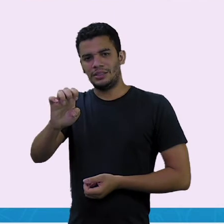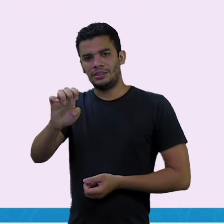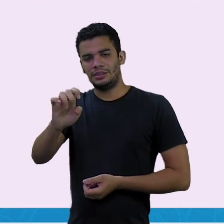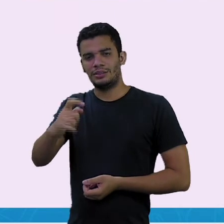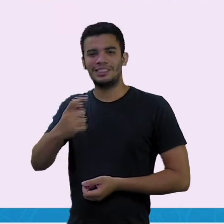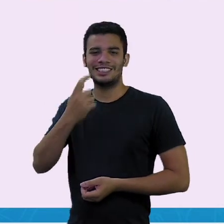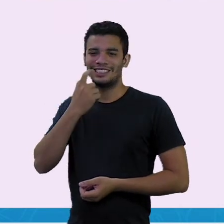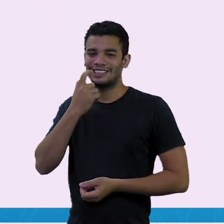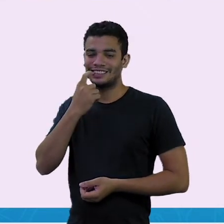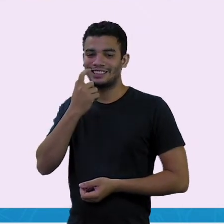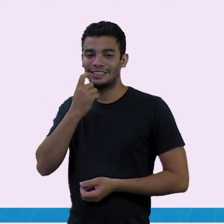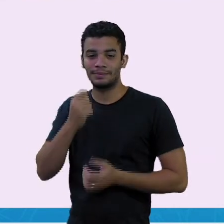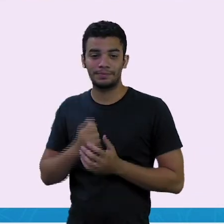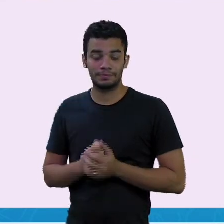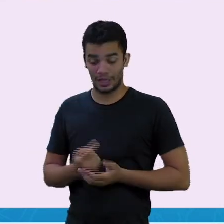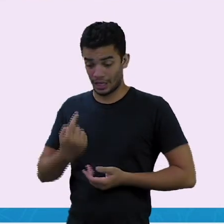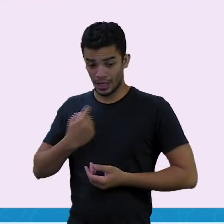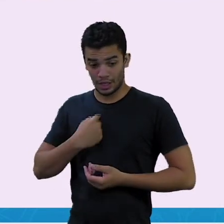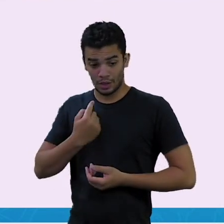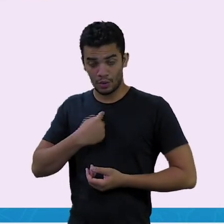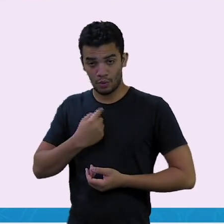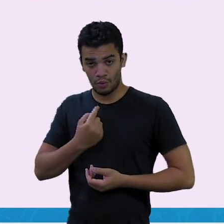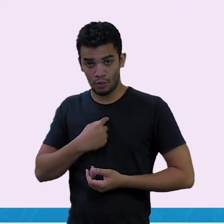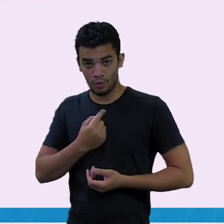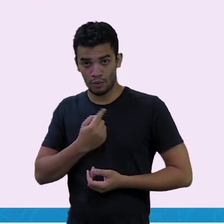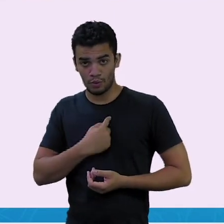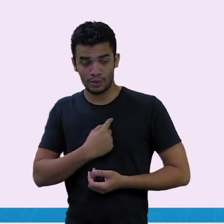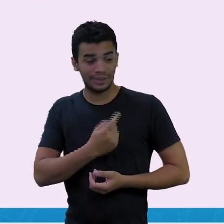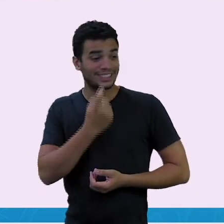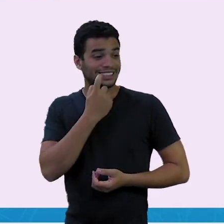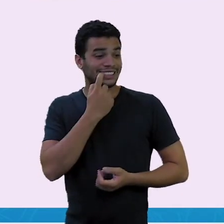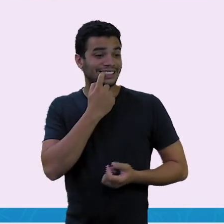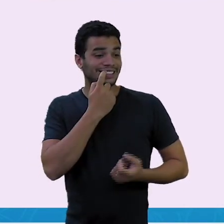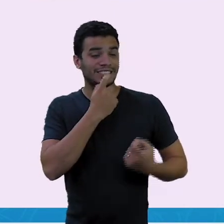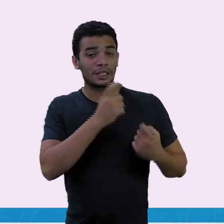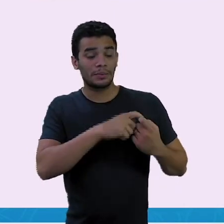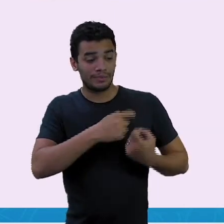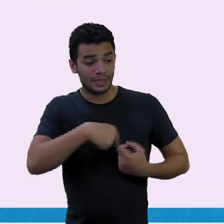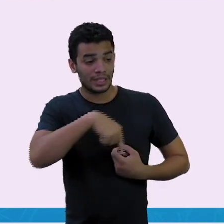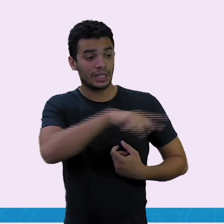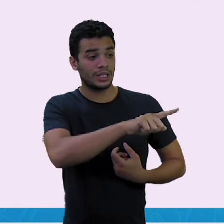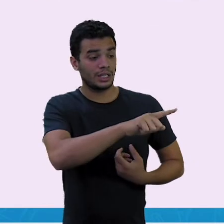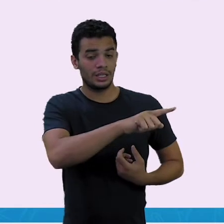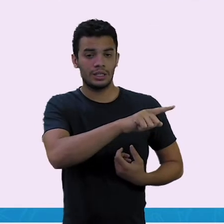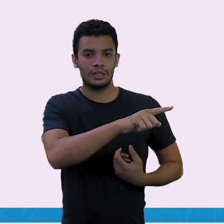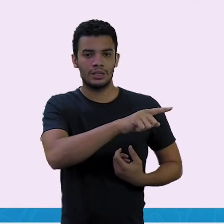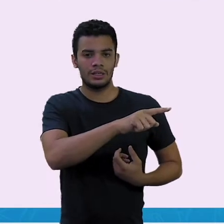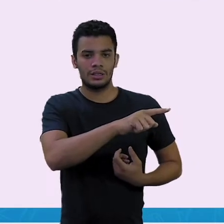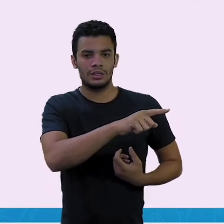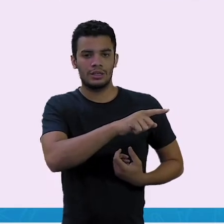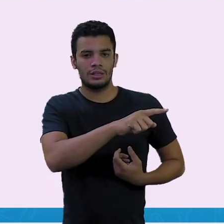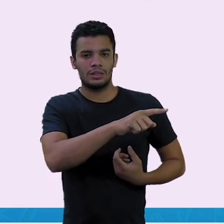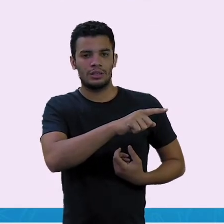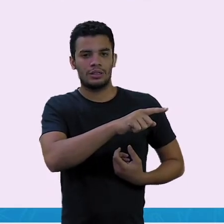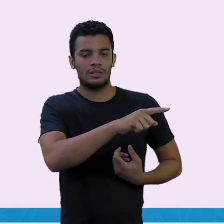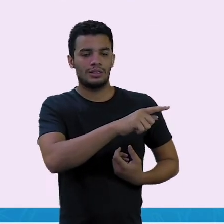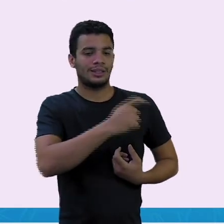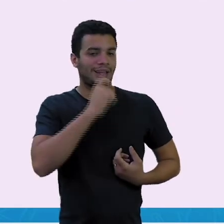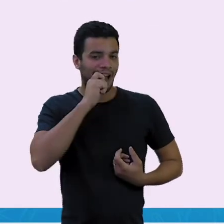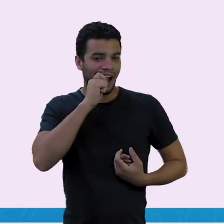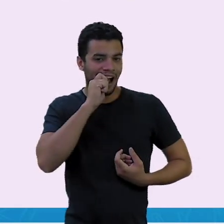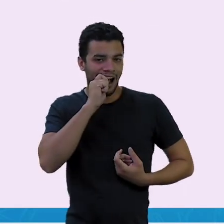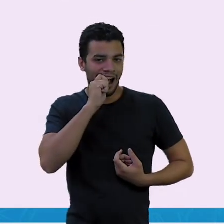ao dentista arrancar um sabão e ao amaciante comprar irei logo e Regina.